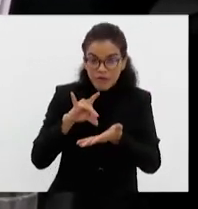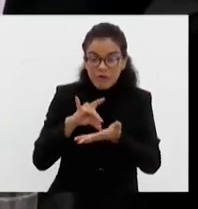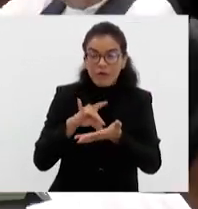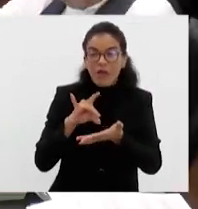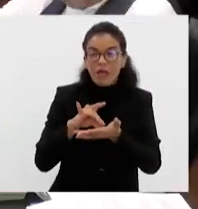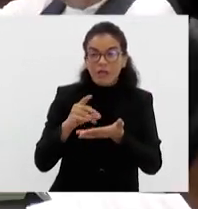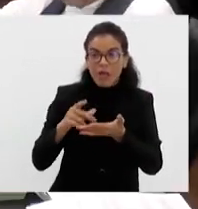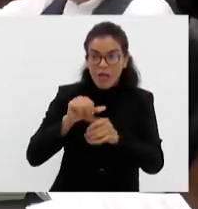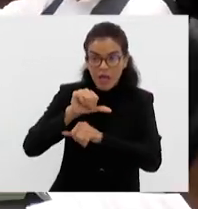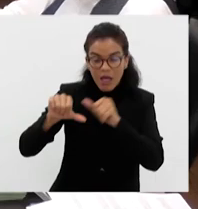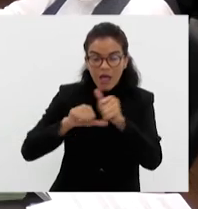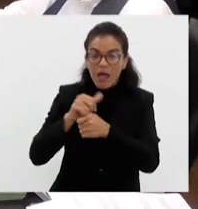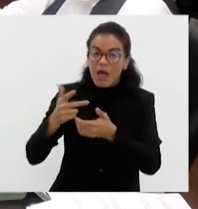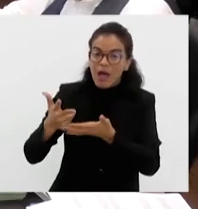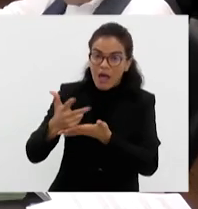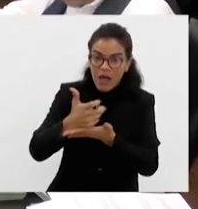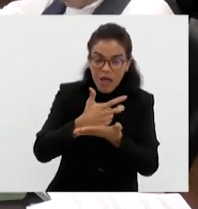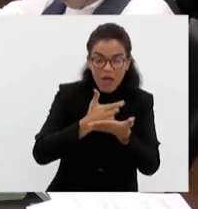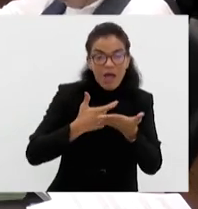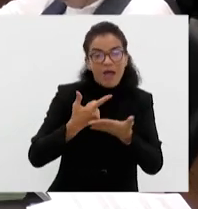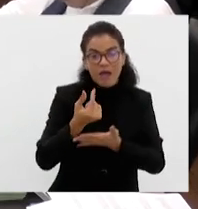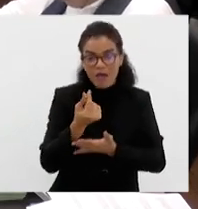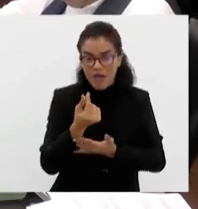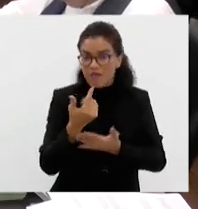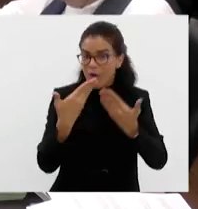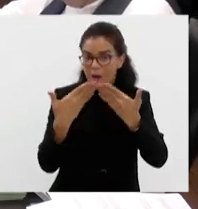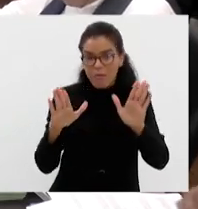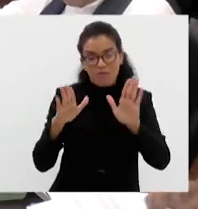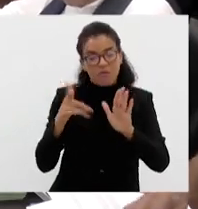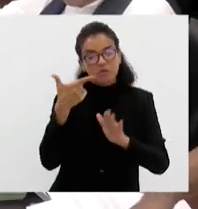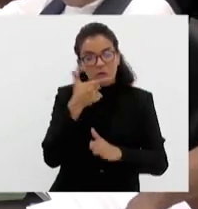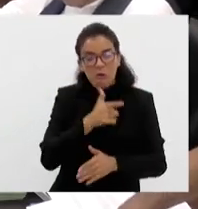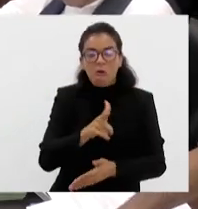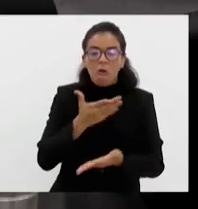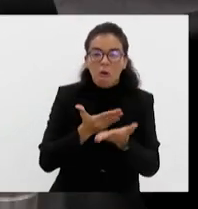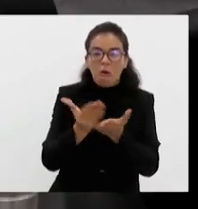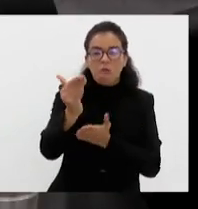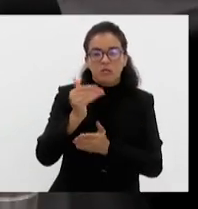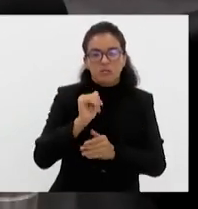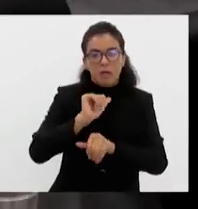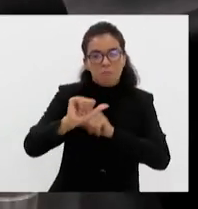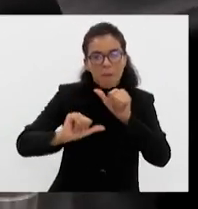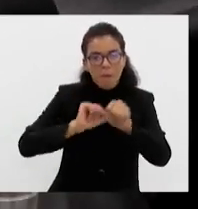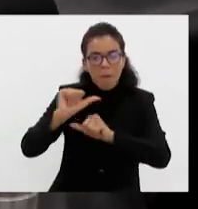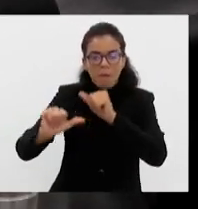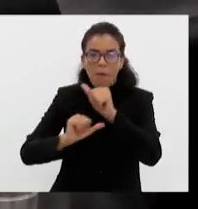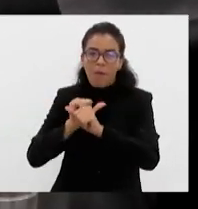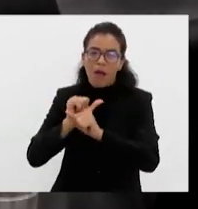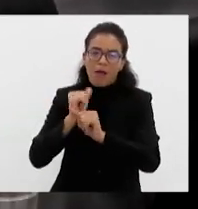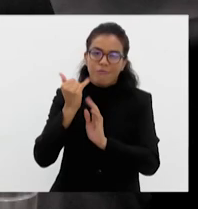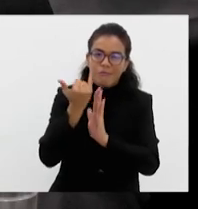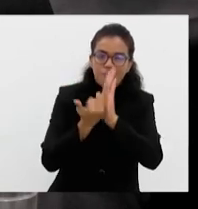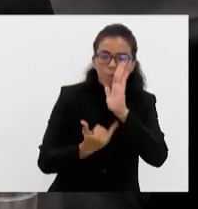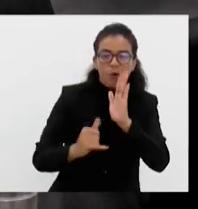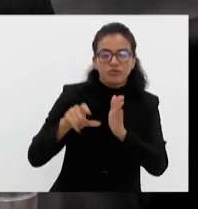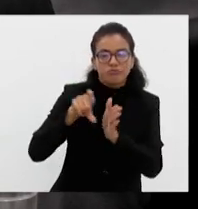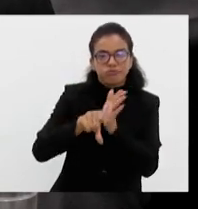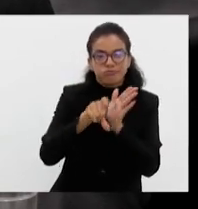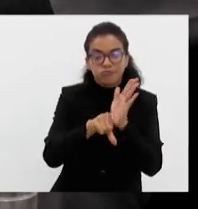a janela para que a janela gente possa fazer ele, agora. Exatamente. Um segundo elemento que eu acho que é um pouco